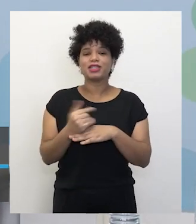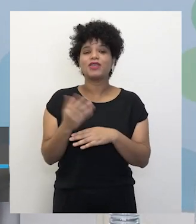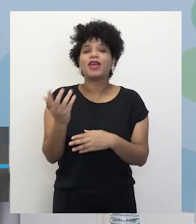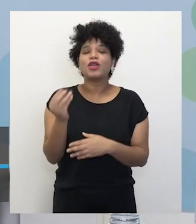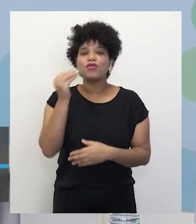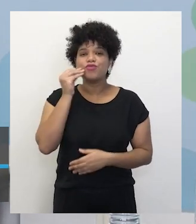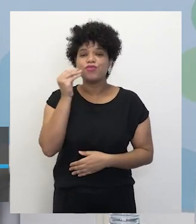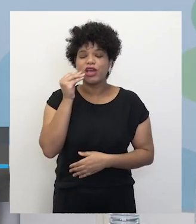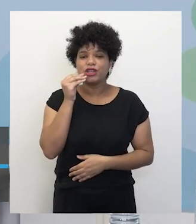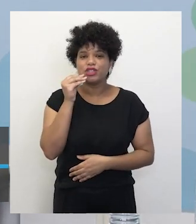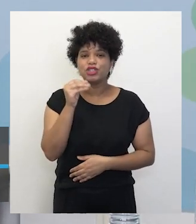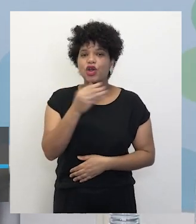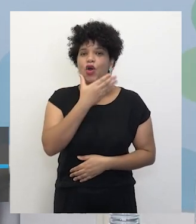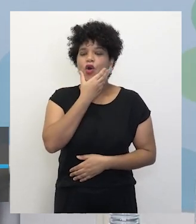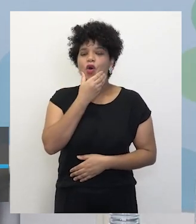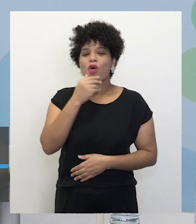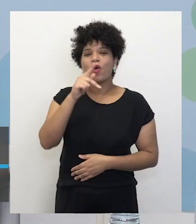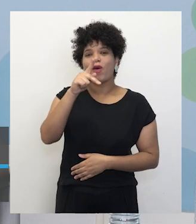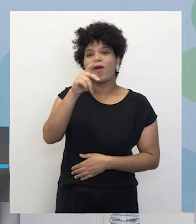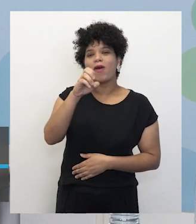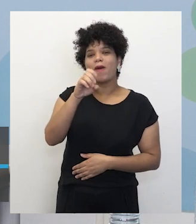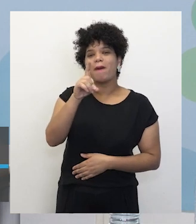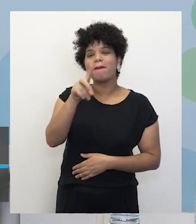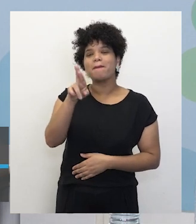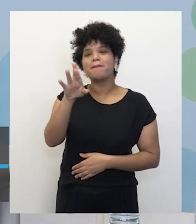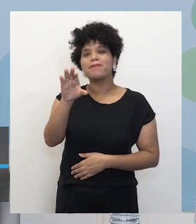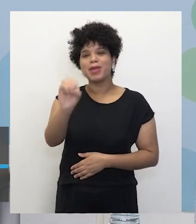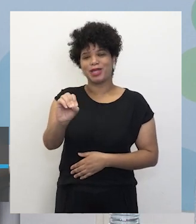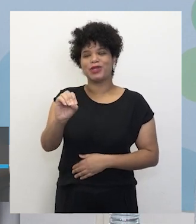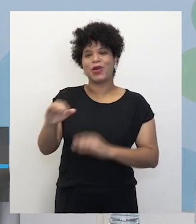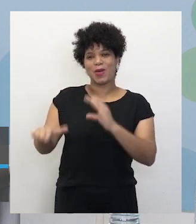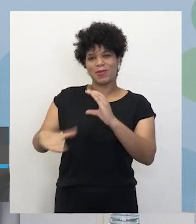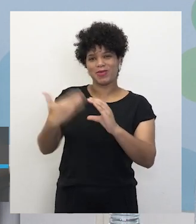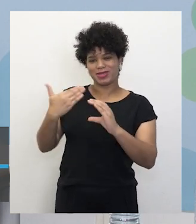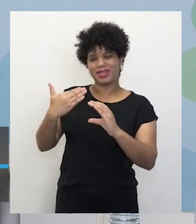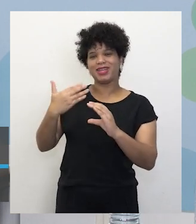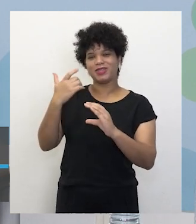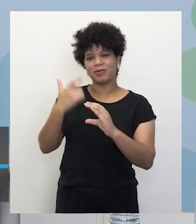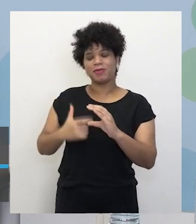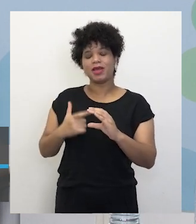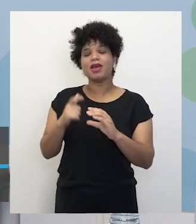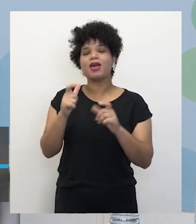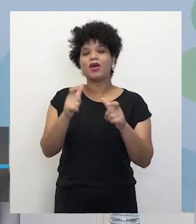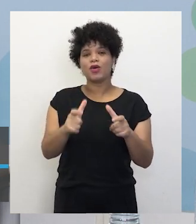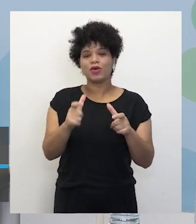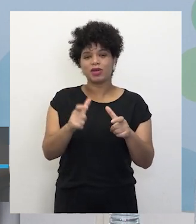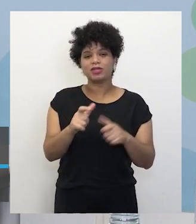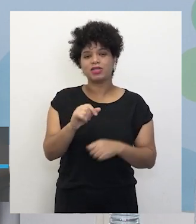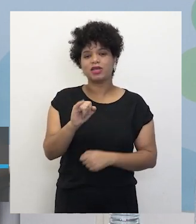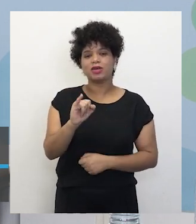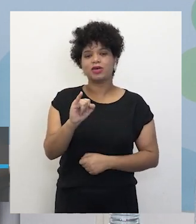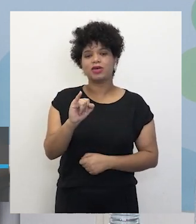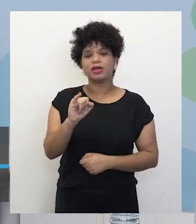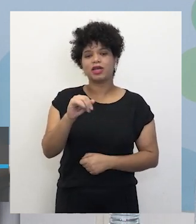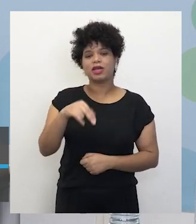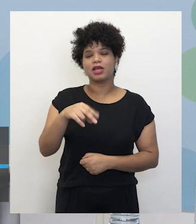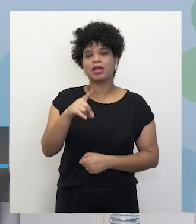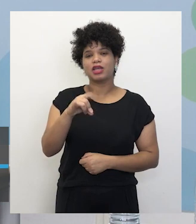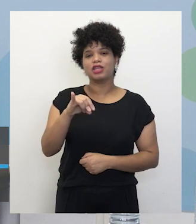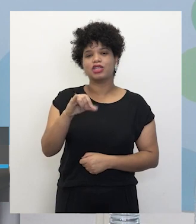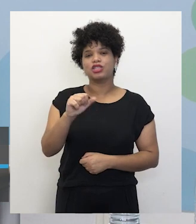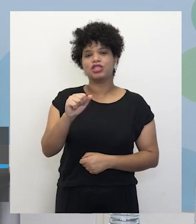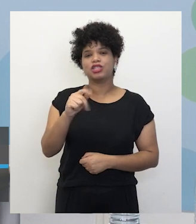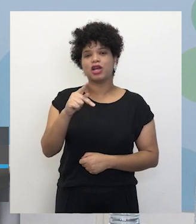pro Pedro Quinino, eu acho. Ele mandou uma mensagem aqui para mim. Ele é de lá de Indiaporã, da